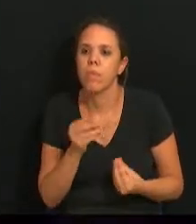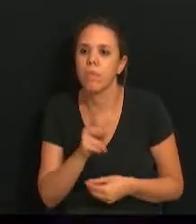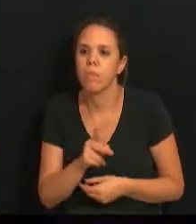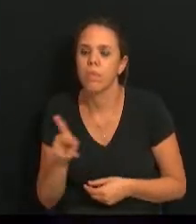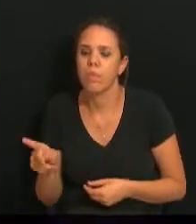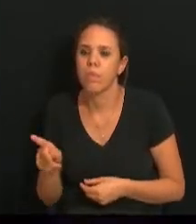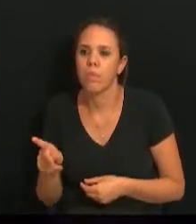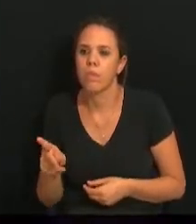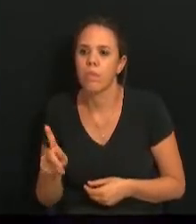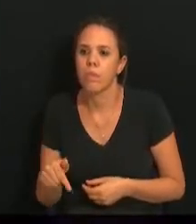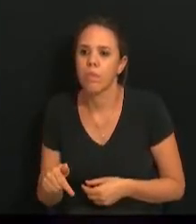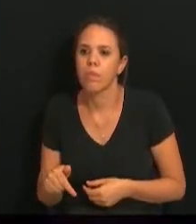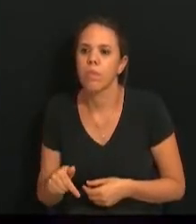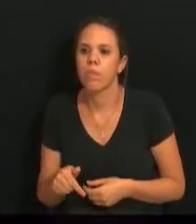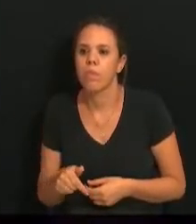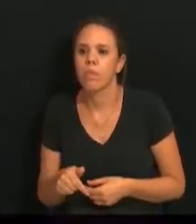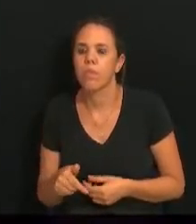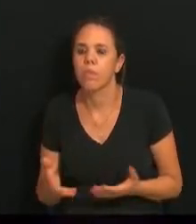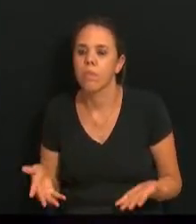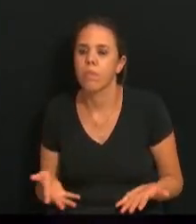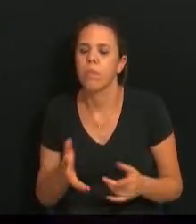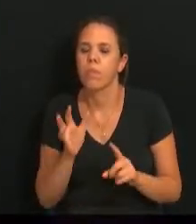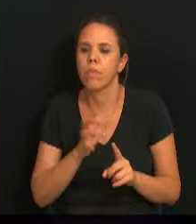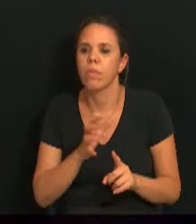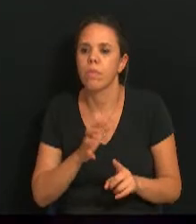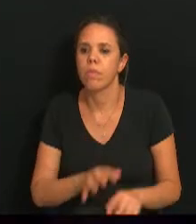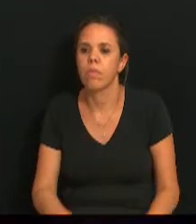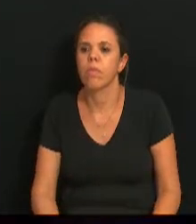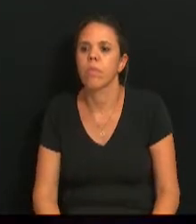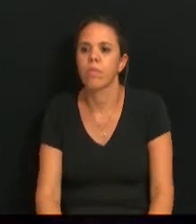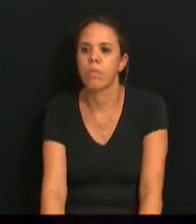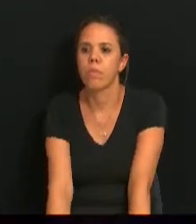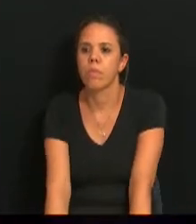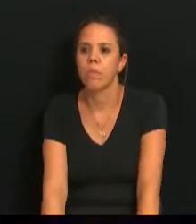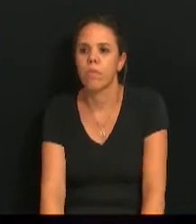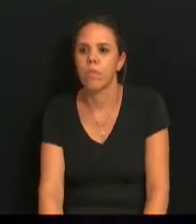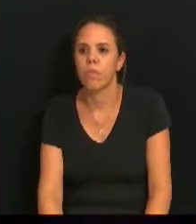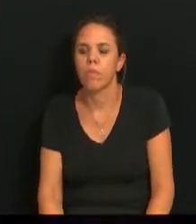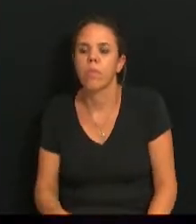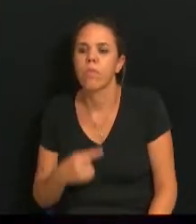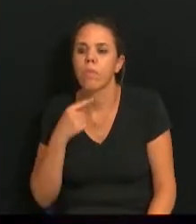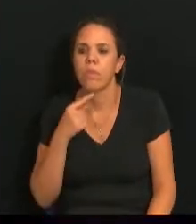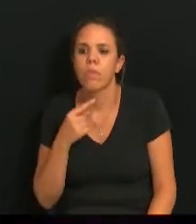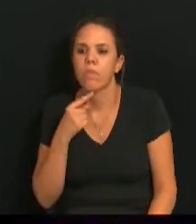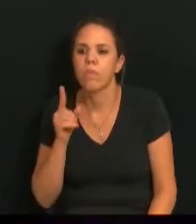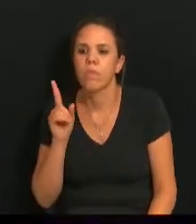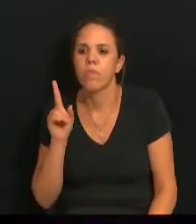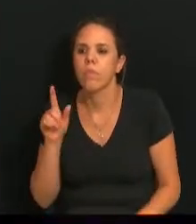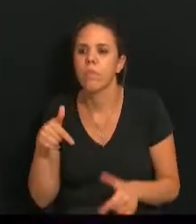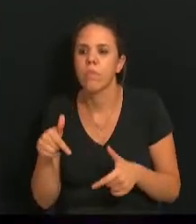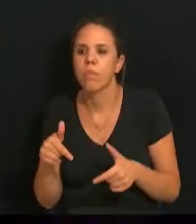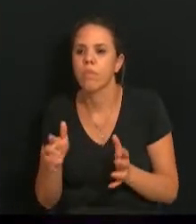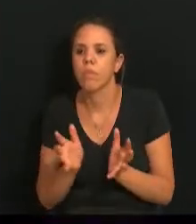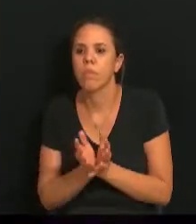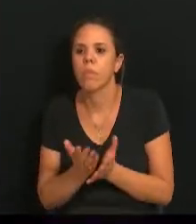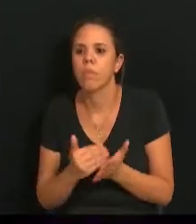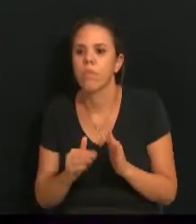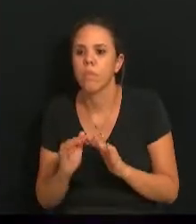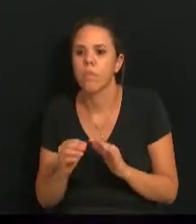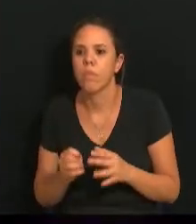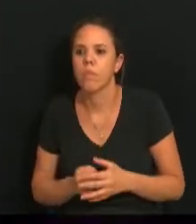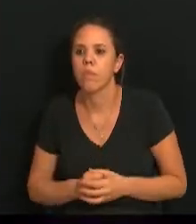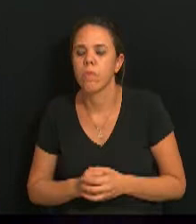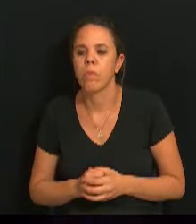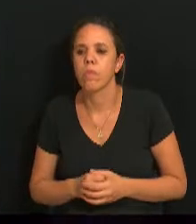professoras estão sendo cooptados por essa visão do professor dador de aula e questionam, inclusive, essa questão do trabalho coletivo na escola. Muitas vezes eu